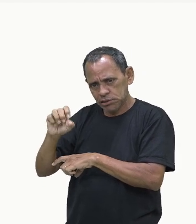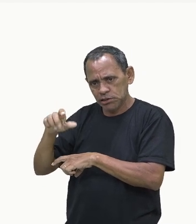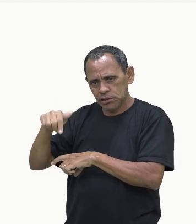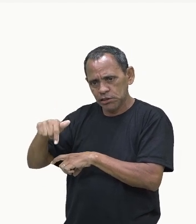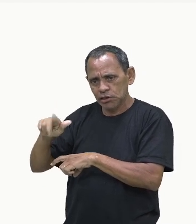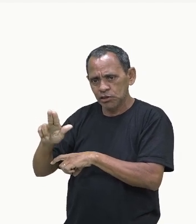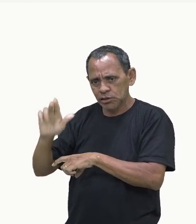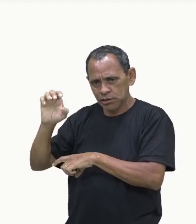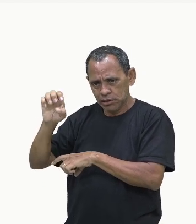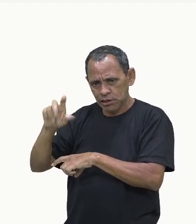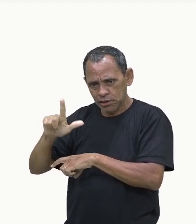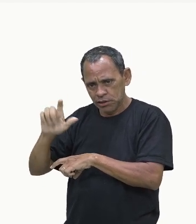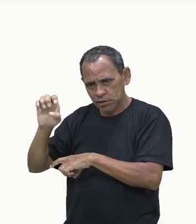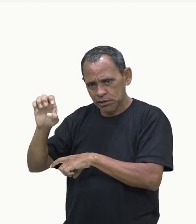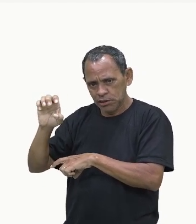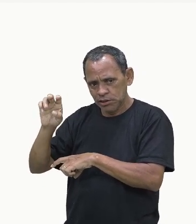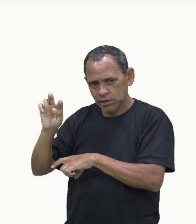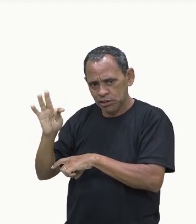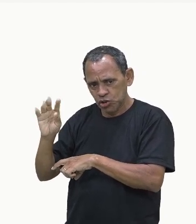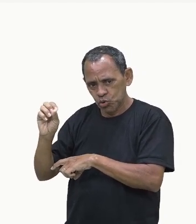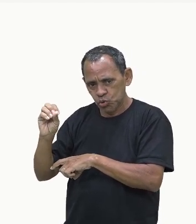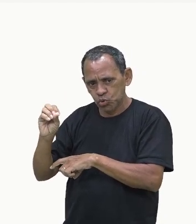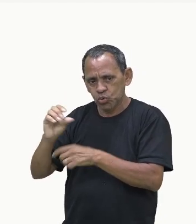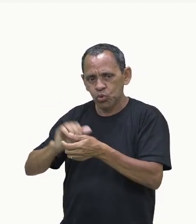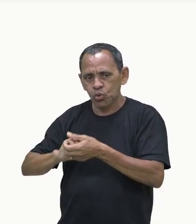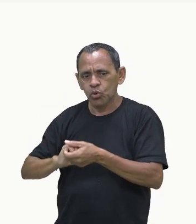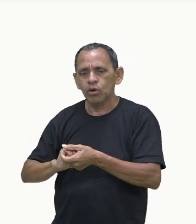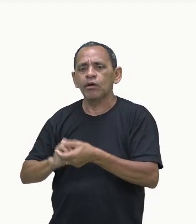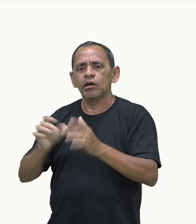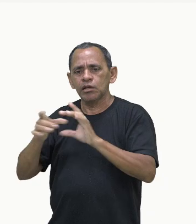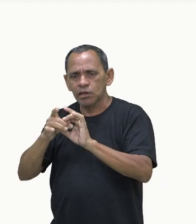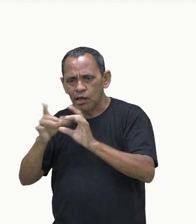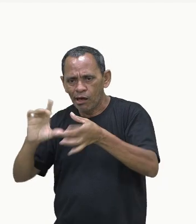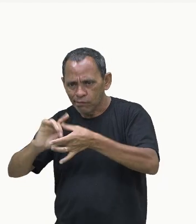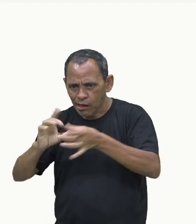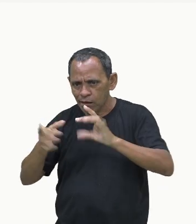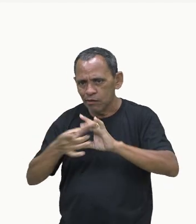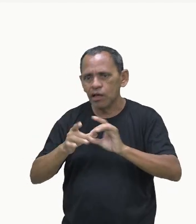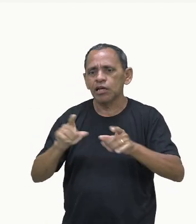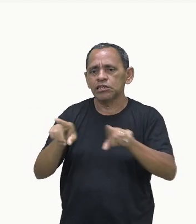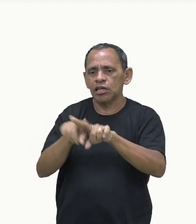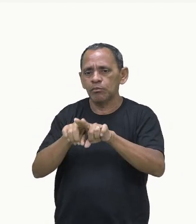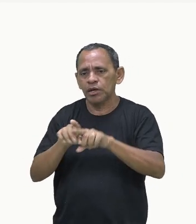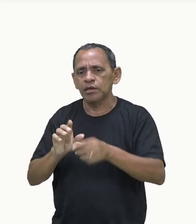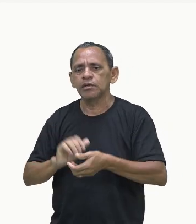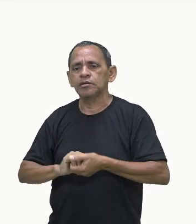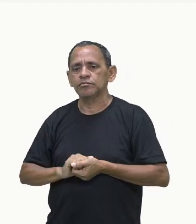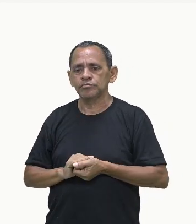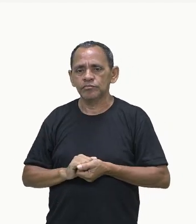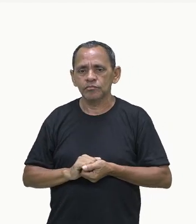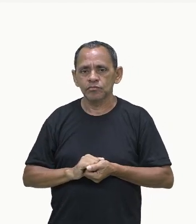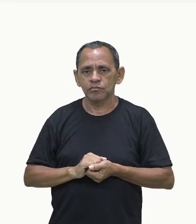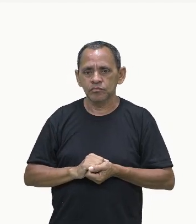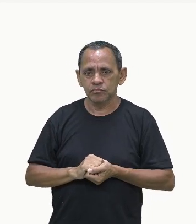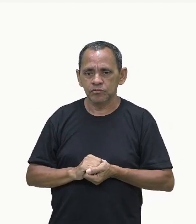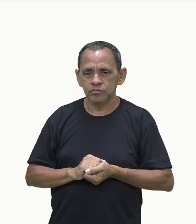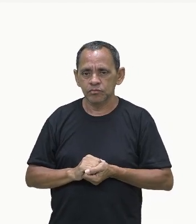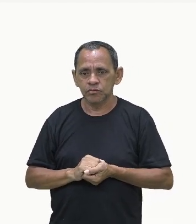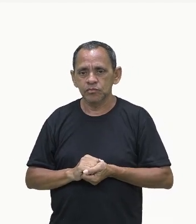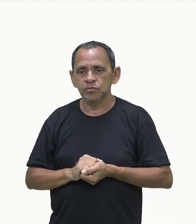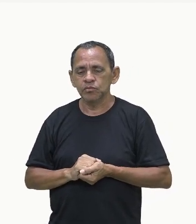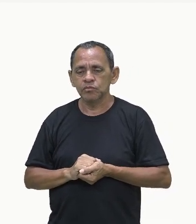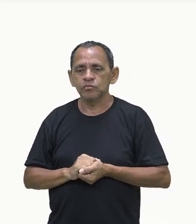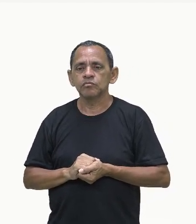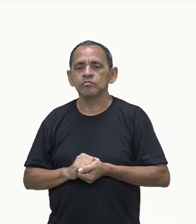se ligar a outras células, tá? E na ancoragem, como aqui, ó, que eu acabei de